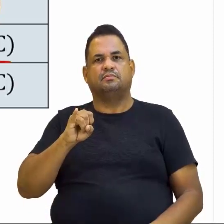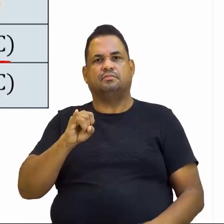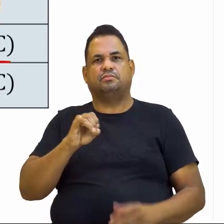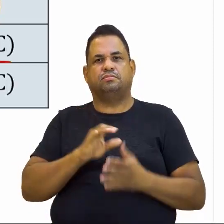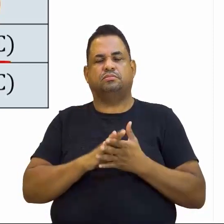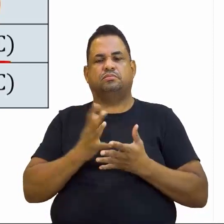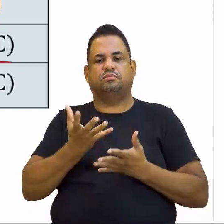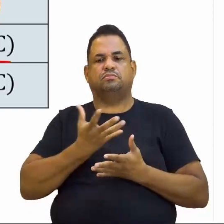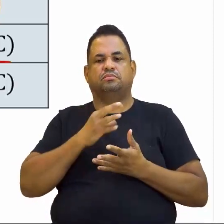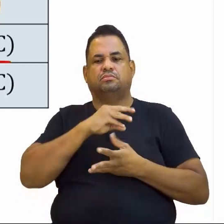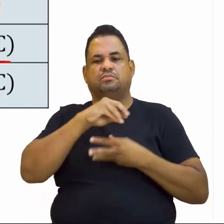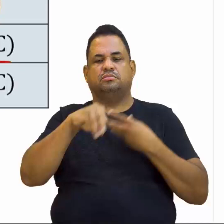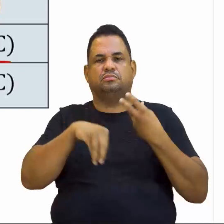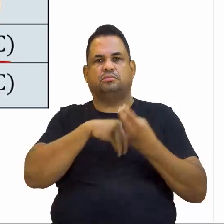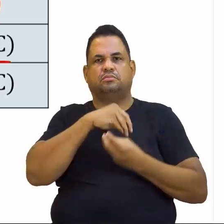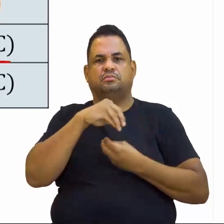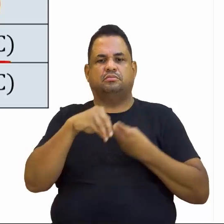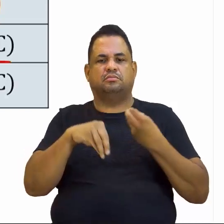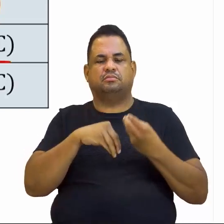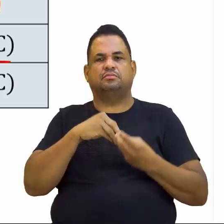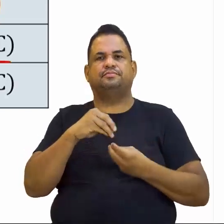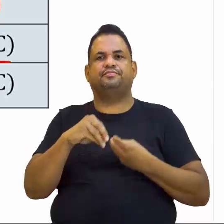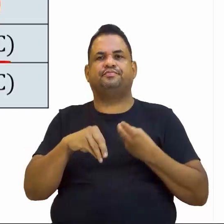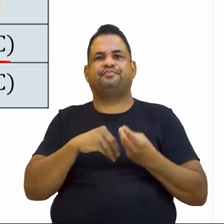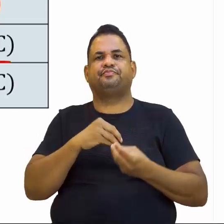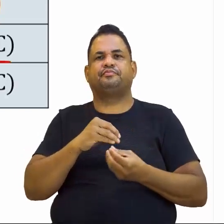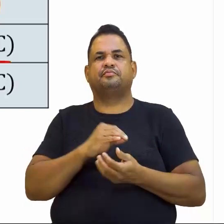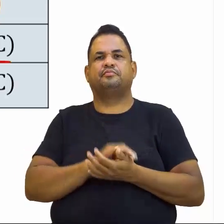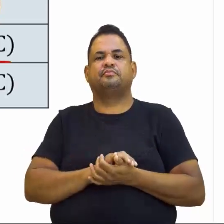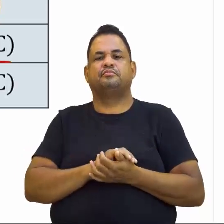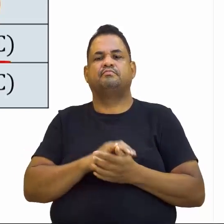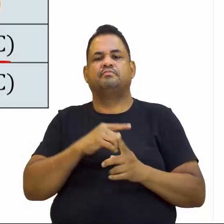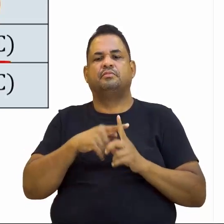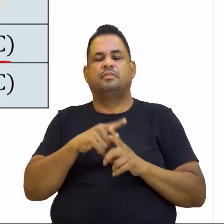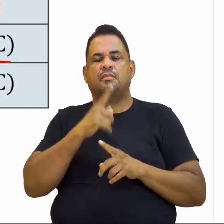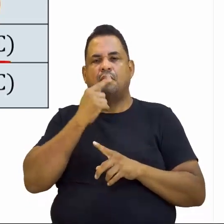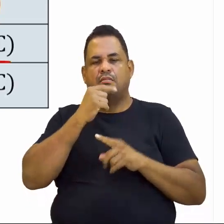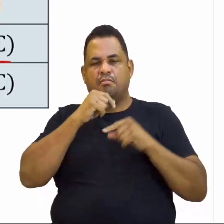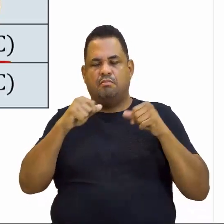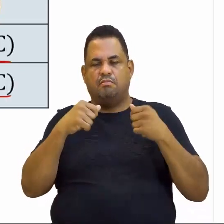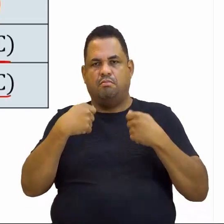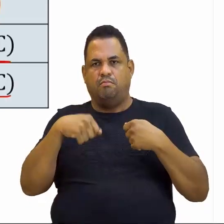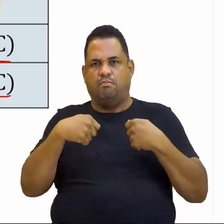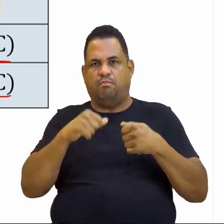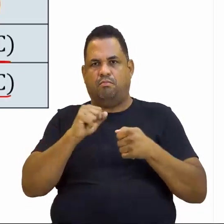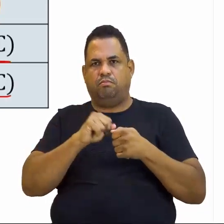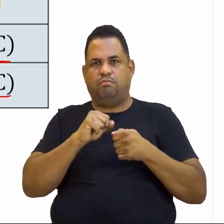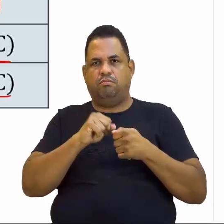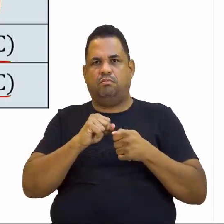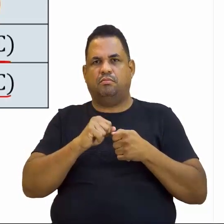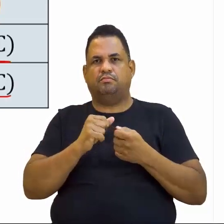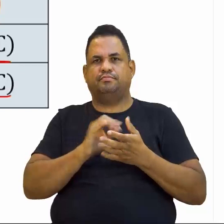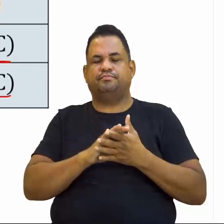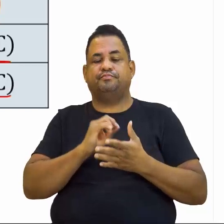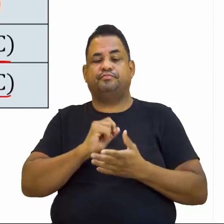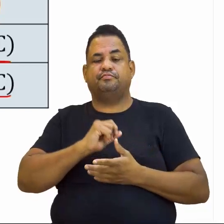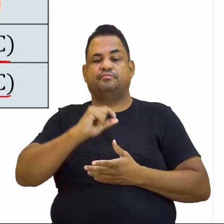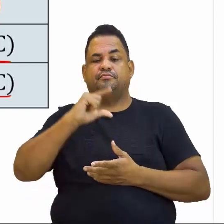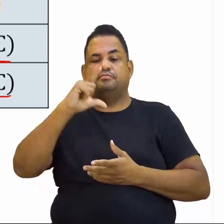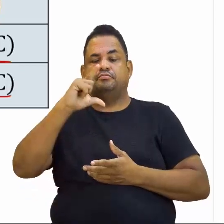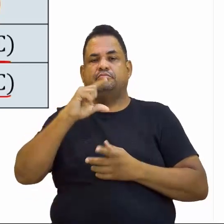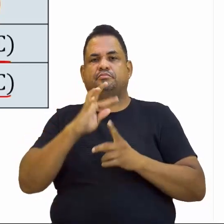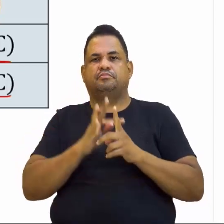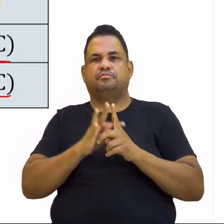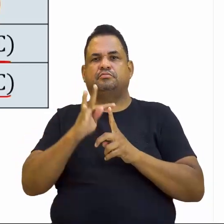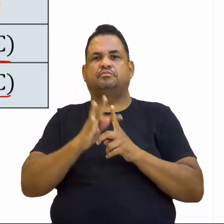quiser dissolver, solubilizar mais sal, o que eu vou precisar fazer? Eu vou precisar aumentar a temperatura.